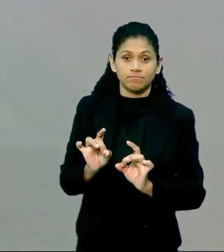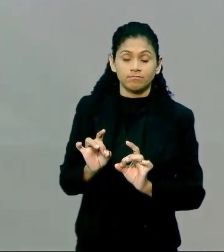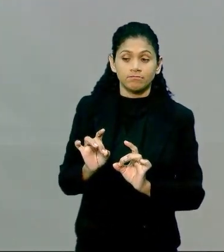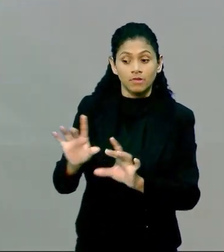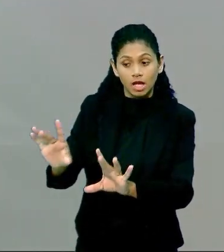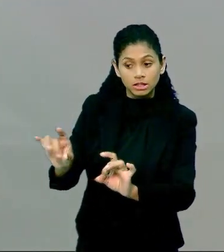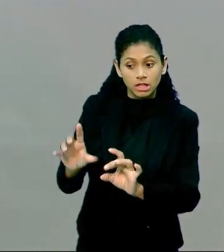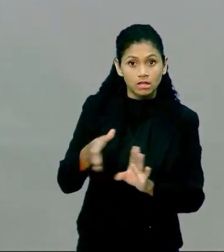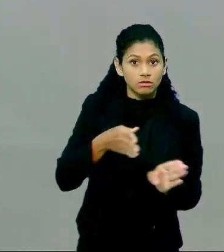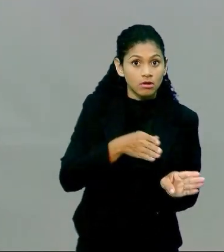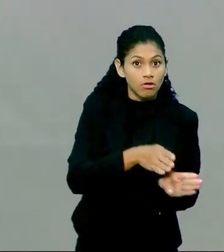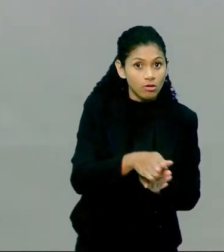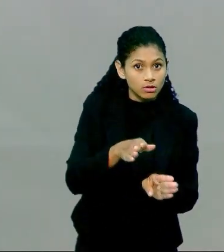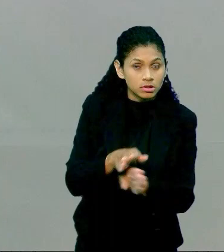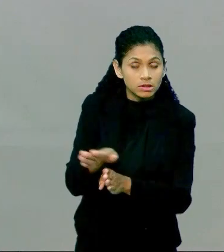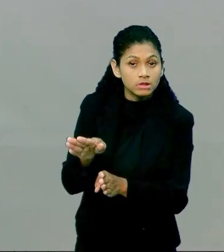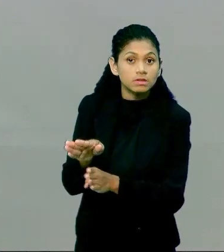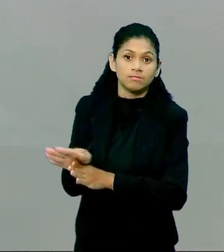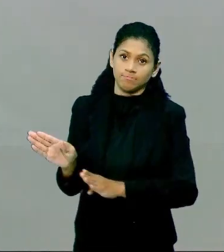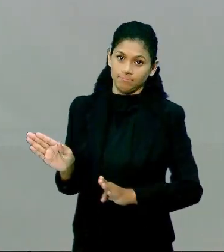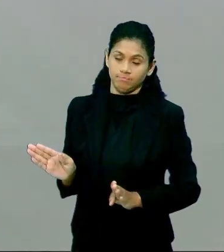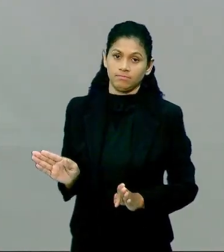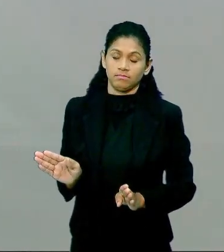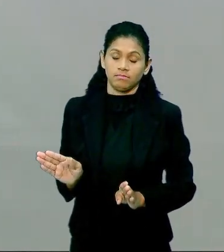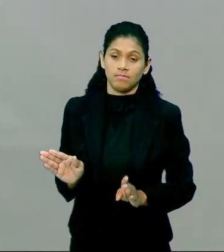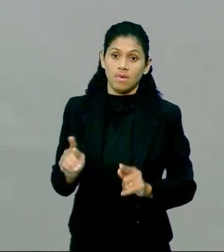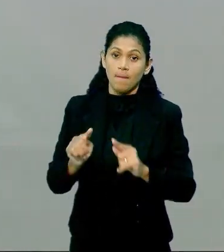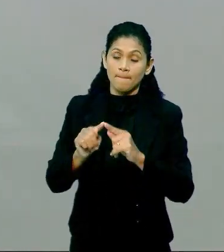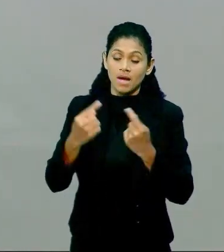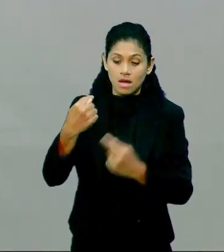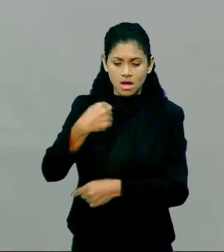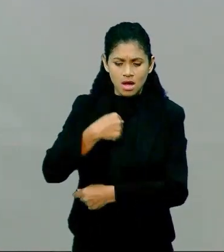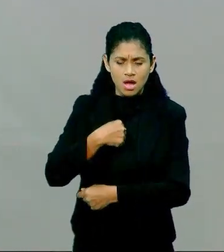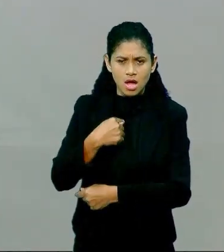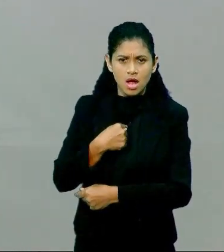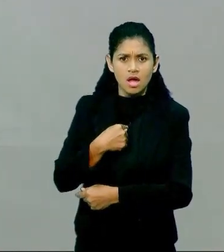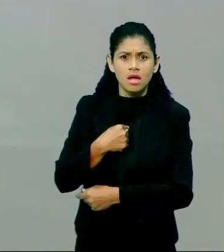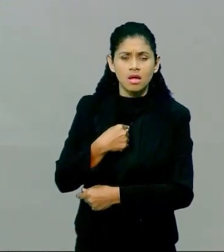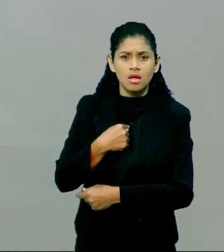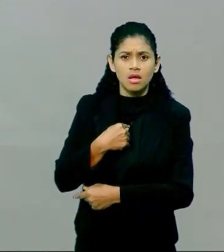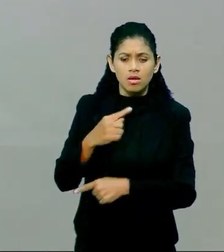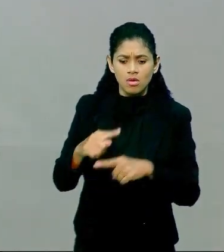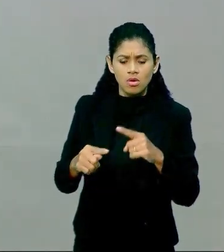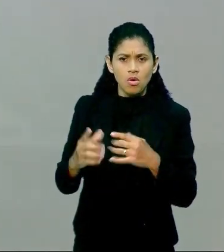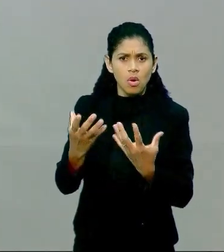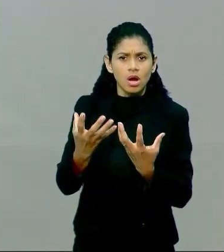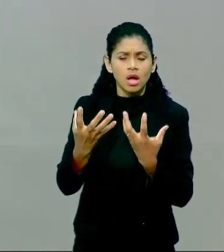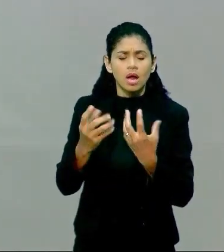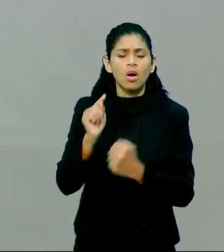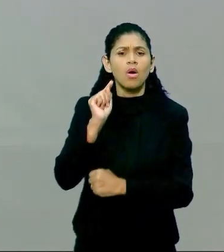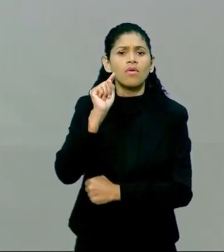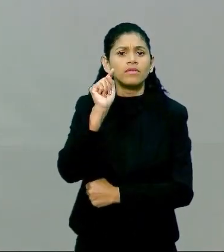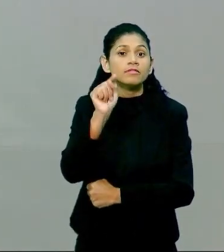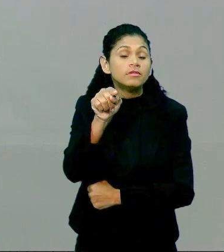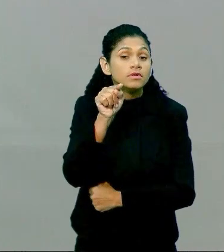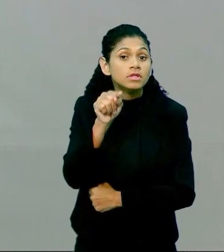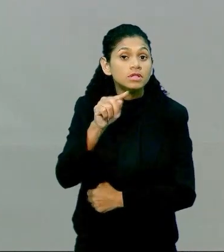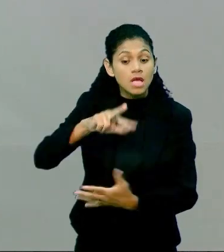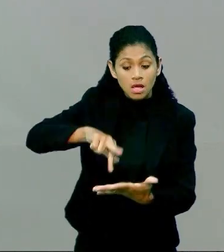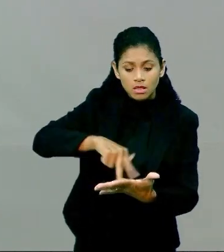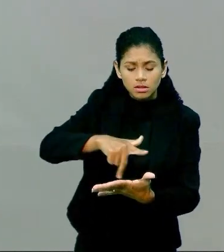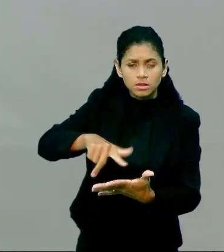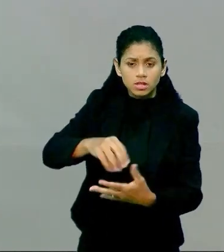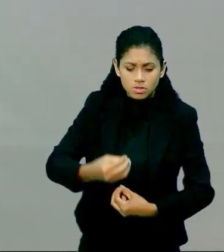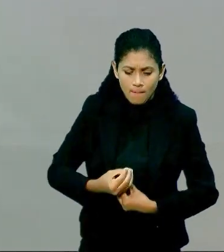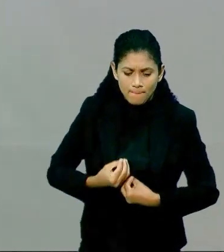direciona. Mas eu, como elemento artístico, quero que você dance e expresse quem você é,